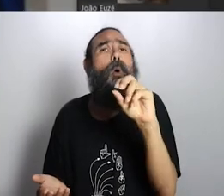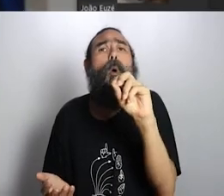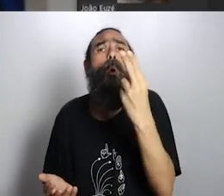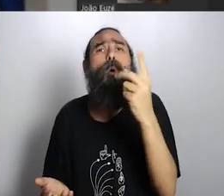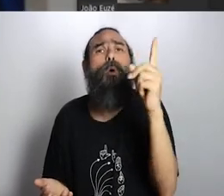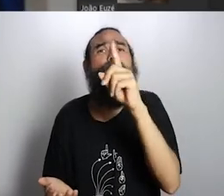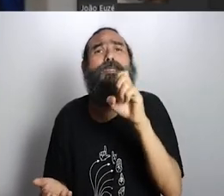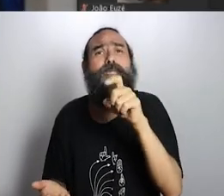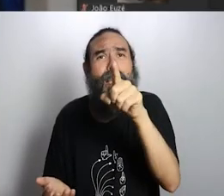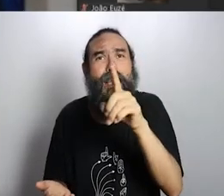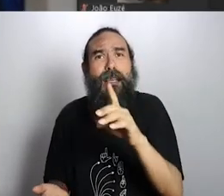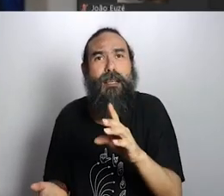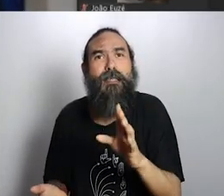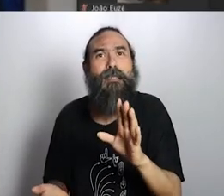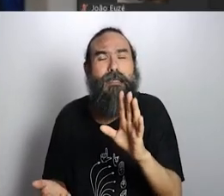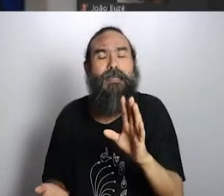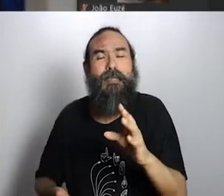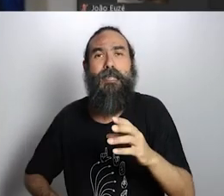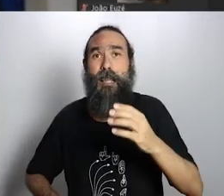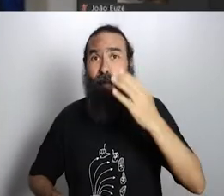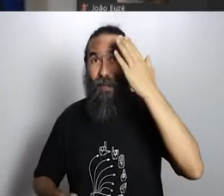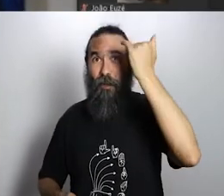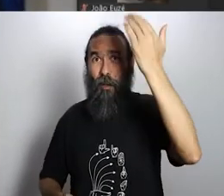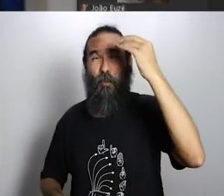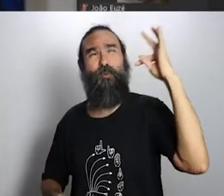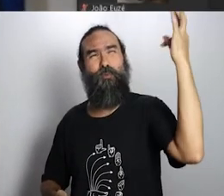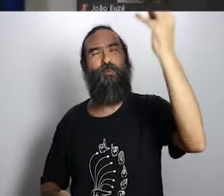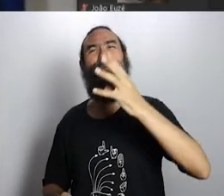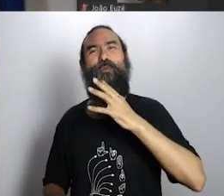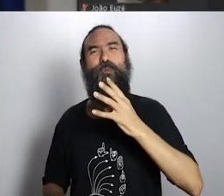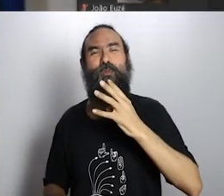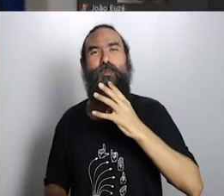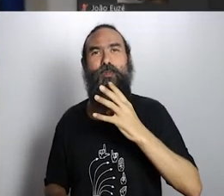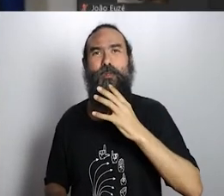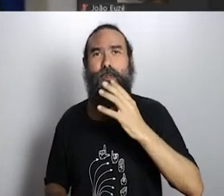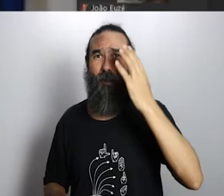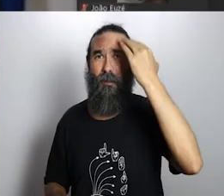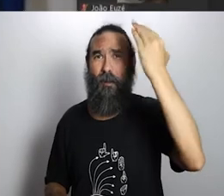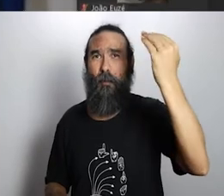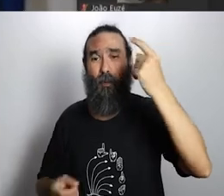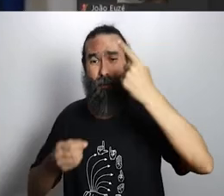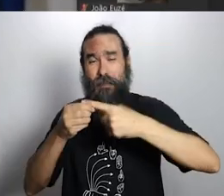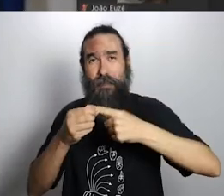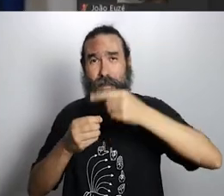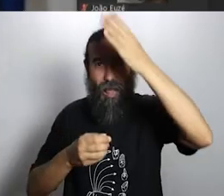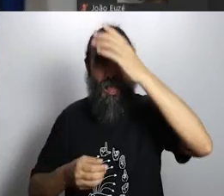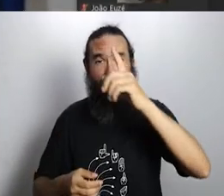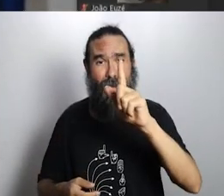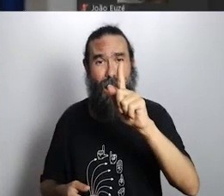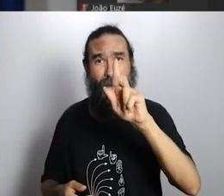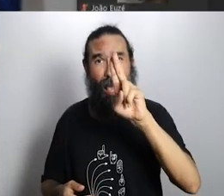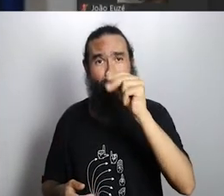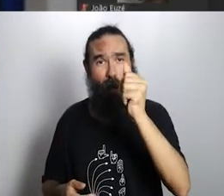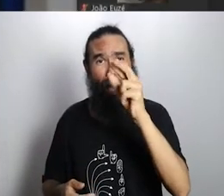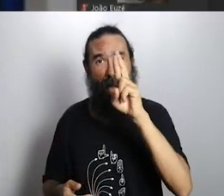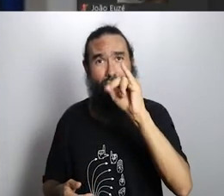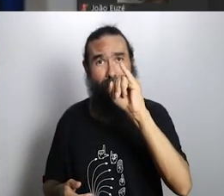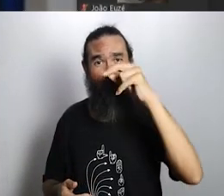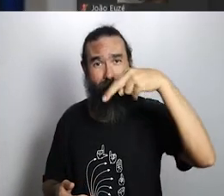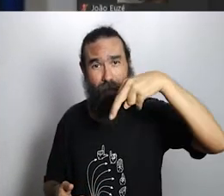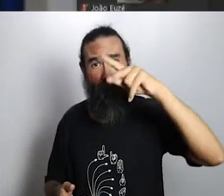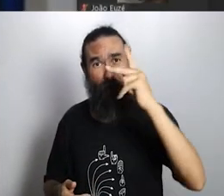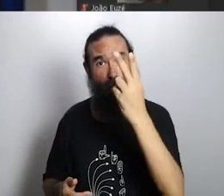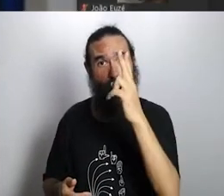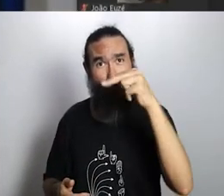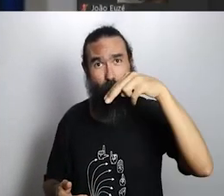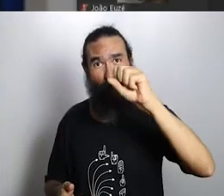José é um dos artistas mais fantásticos hoje de Garanhuns, agreste meridional do estado. Está aí com